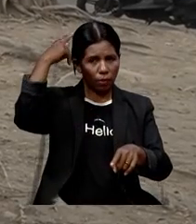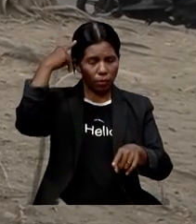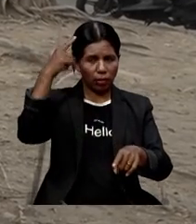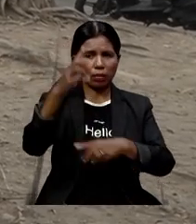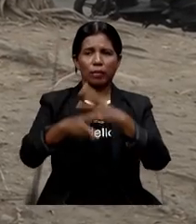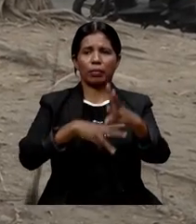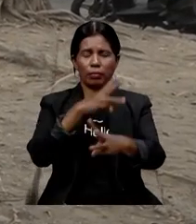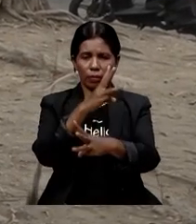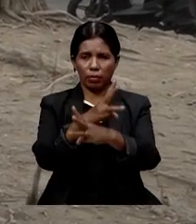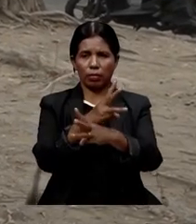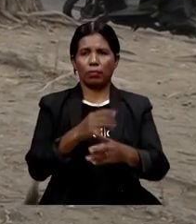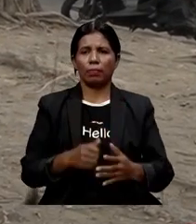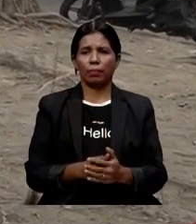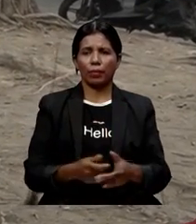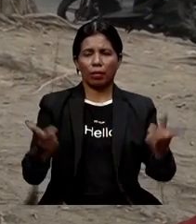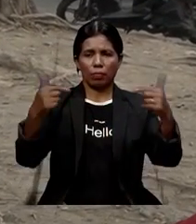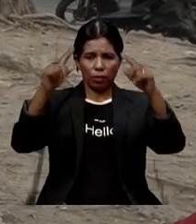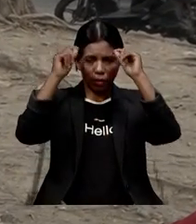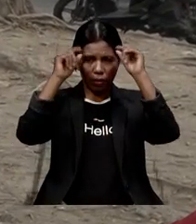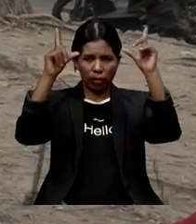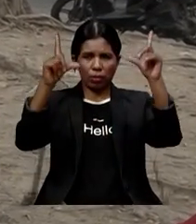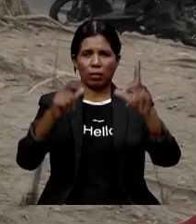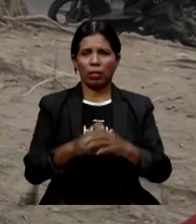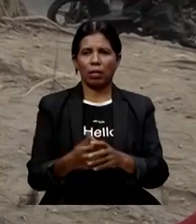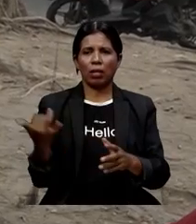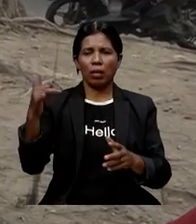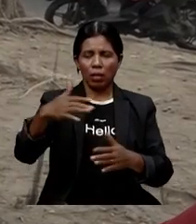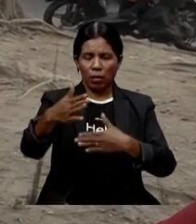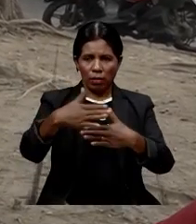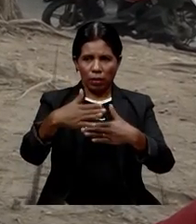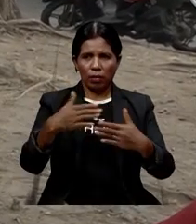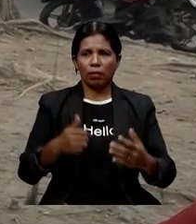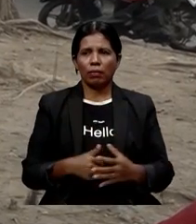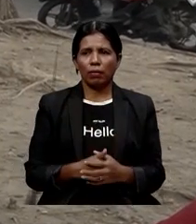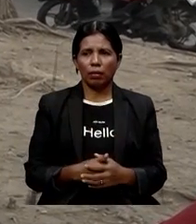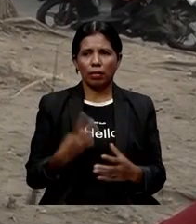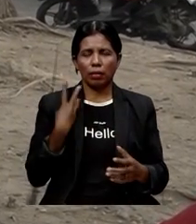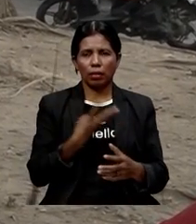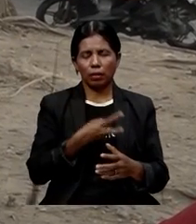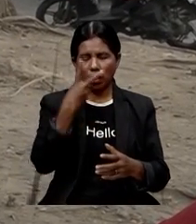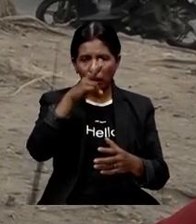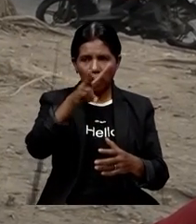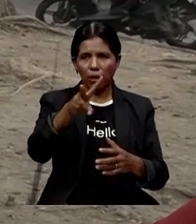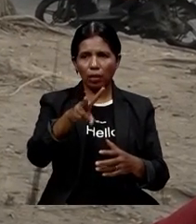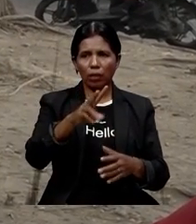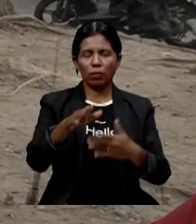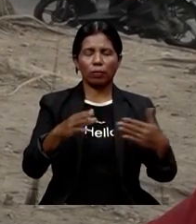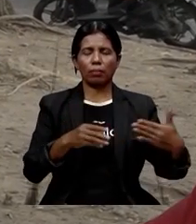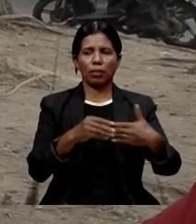mundo no mai Timor sira nebe hak besikliu ita hare ba ma nayulun